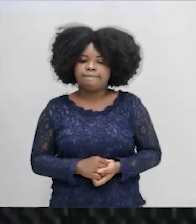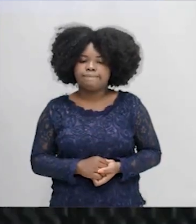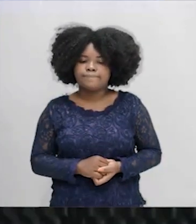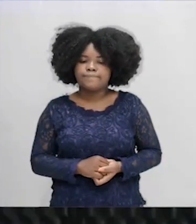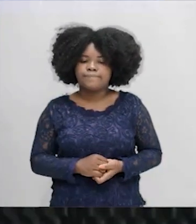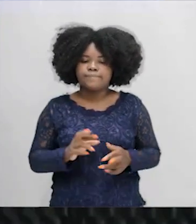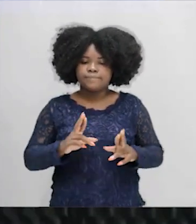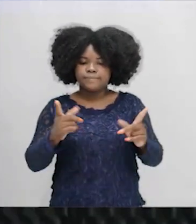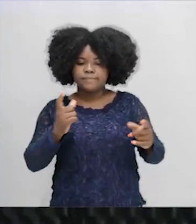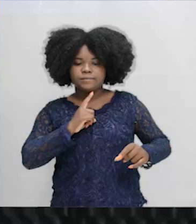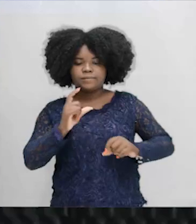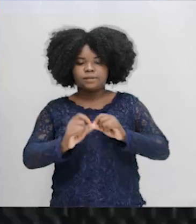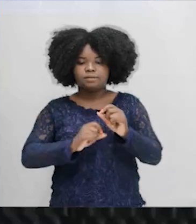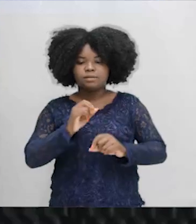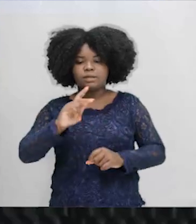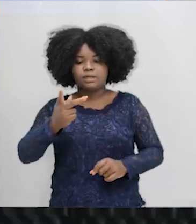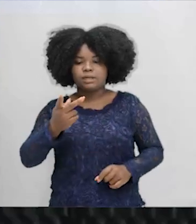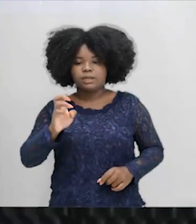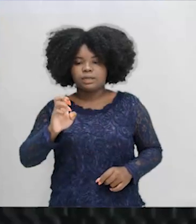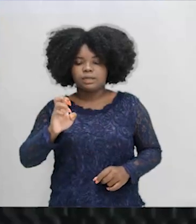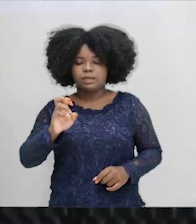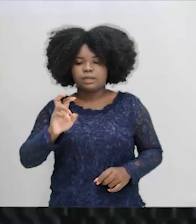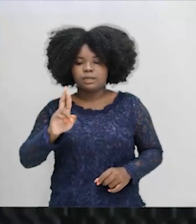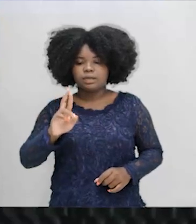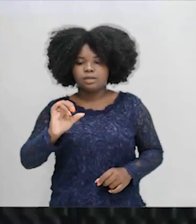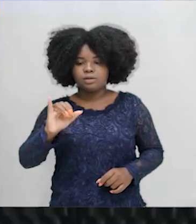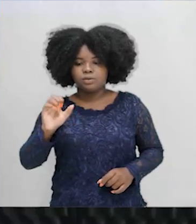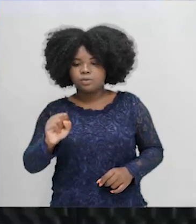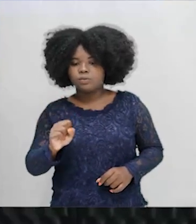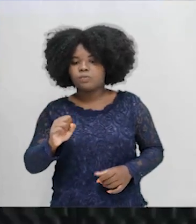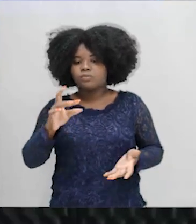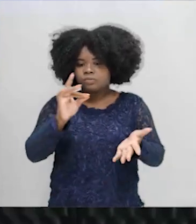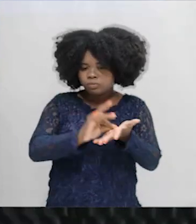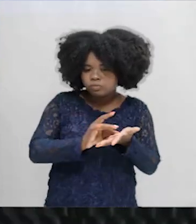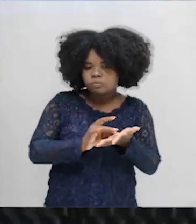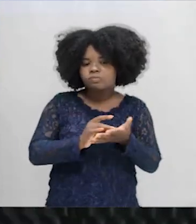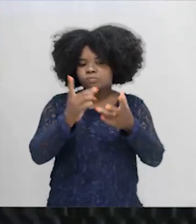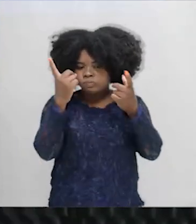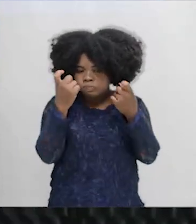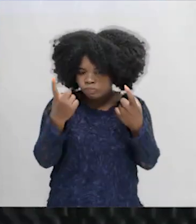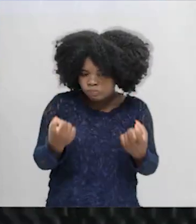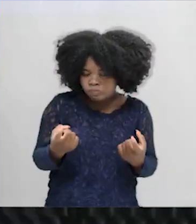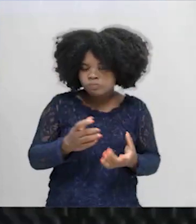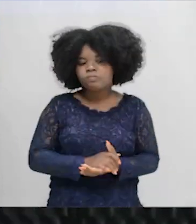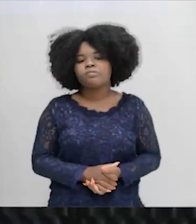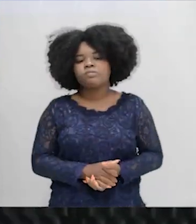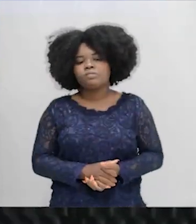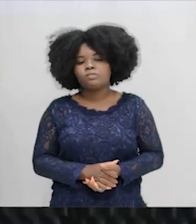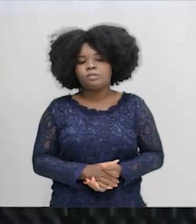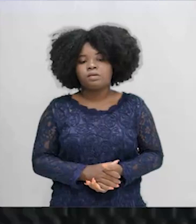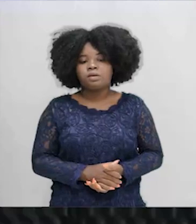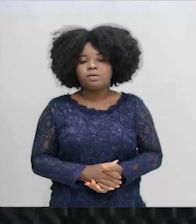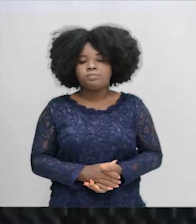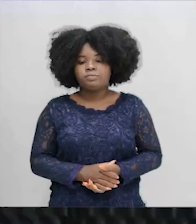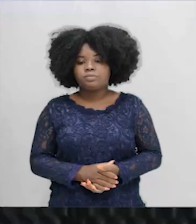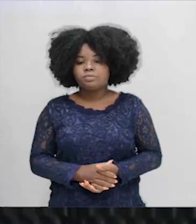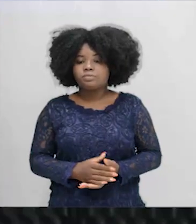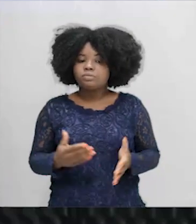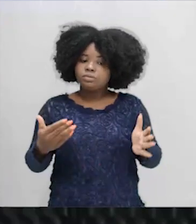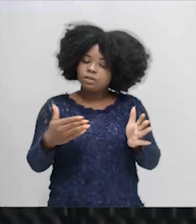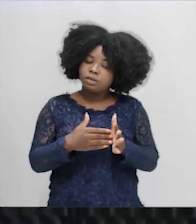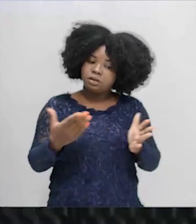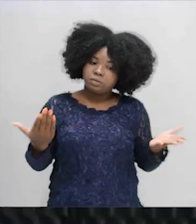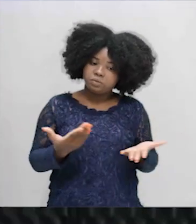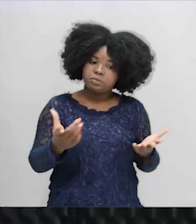tratar heróis extremamente reais, extremamente violentos, e para a época foi um escândalo. Ainda hoje tem uma quebra